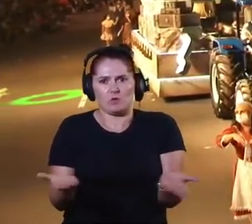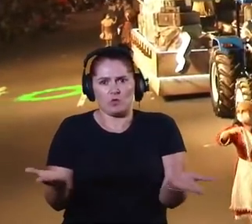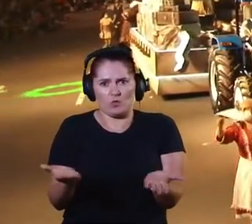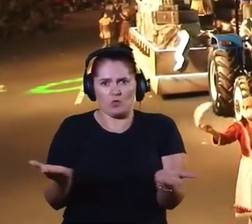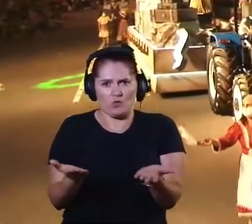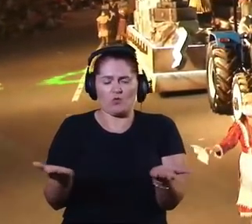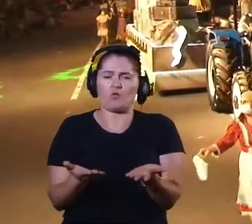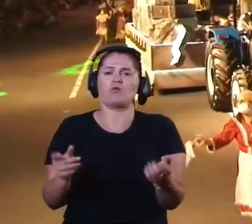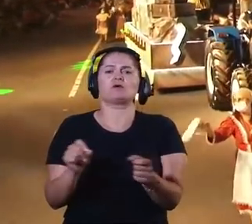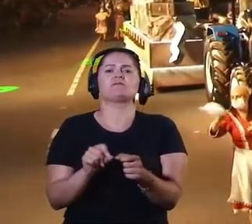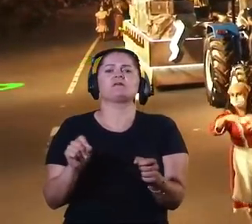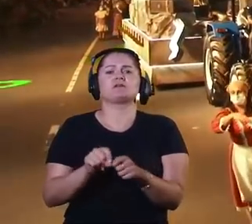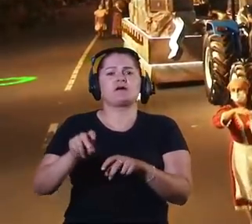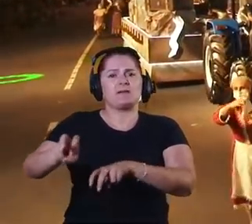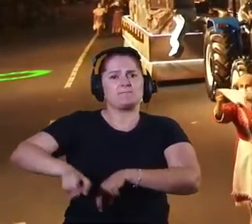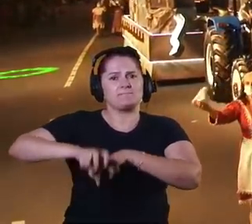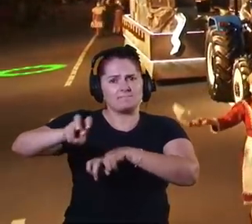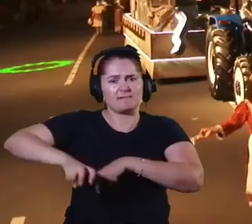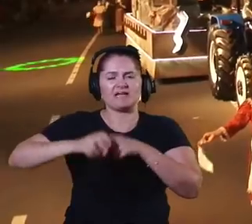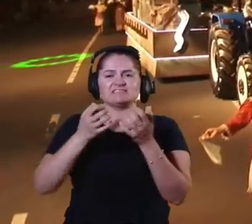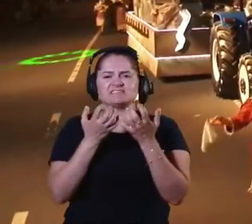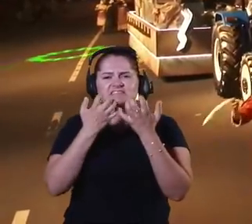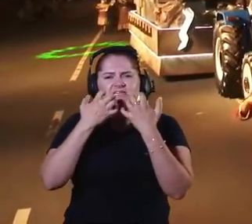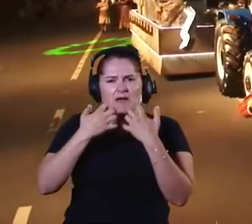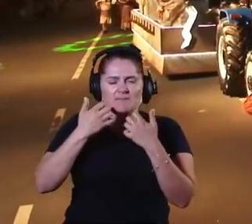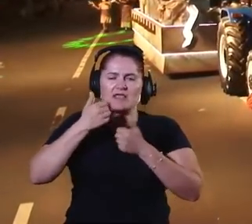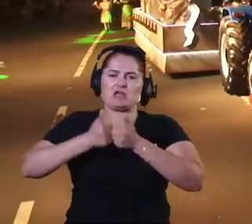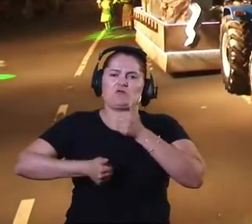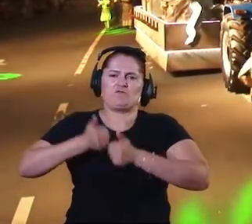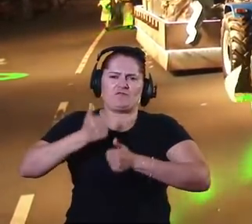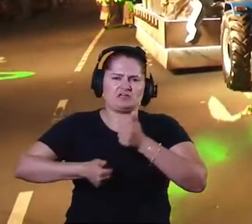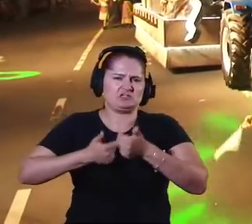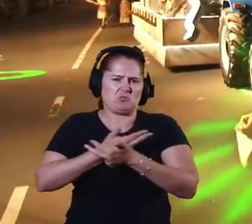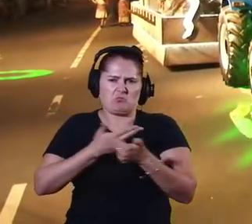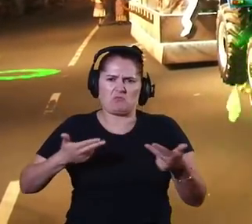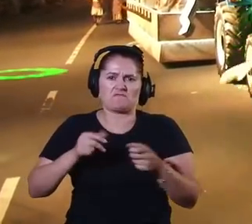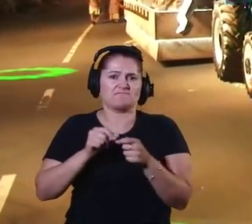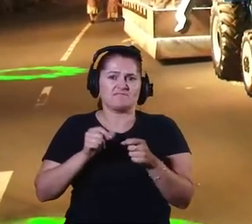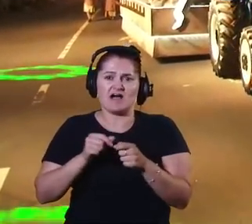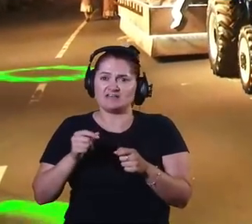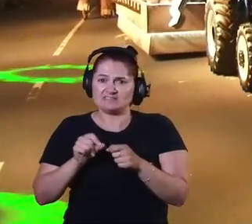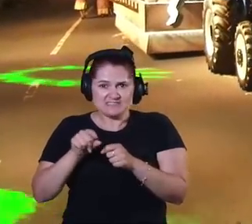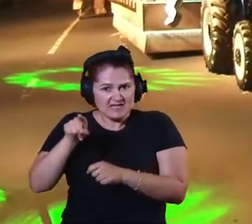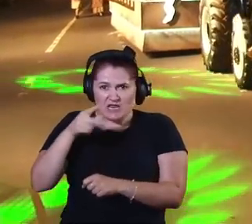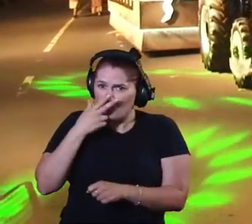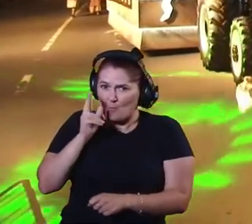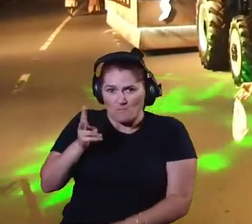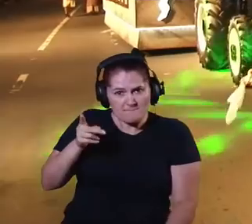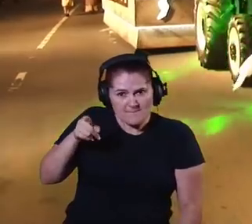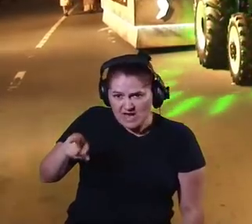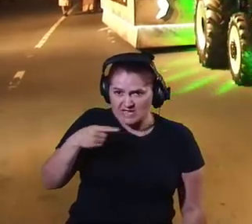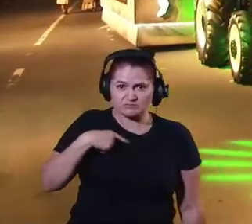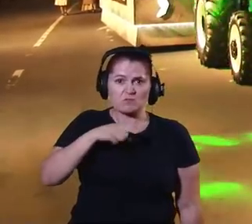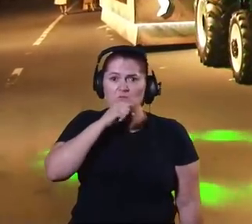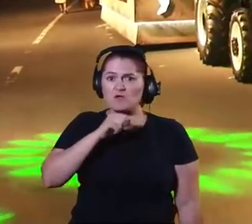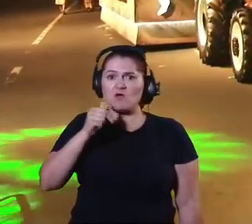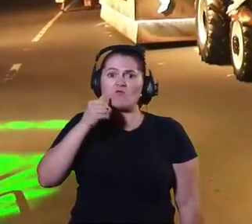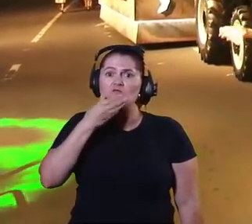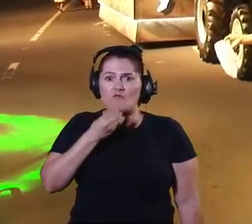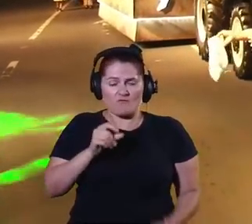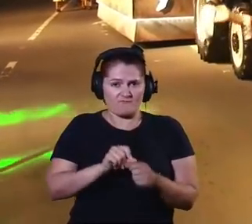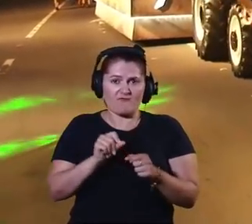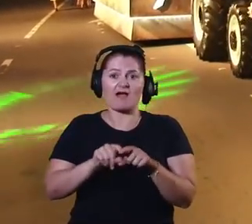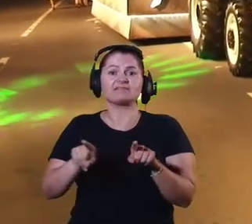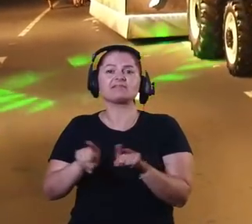de milho, feijão, e também bate o feijão, assim como foi mostrado, né? Ele e a minha avó de 83 estavam escolhendo